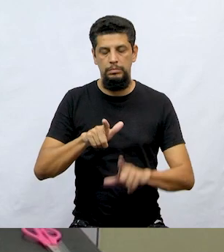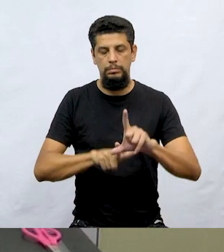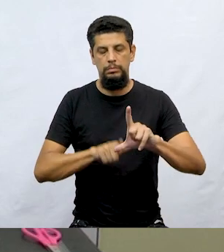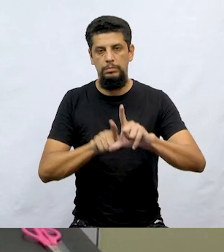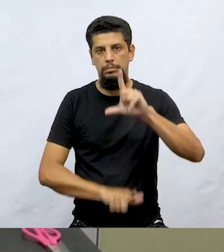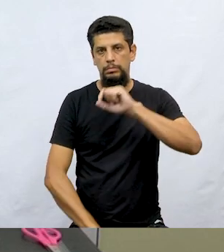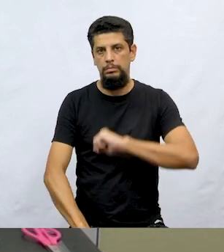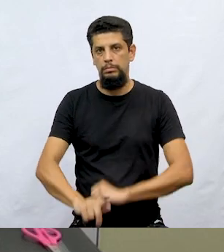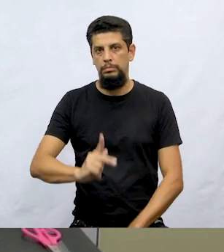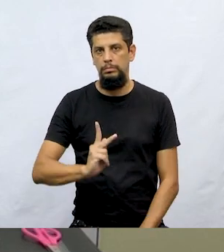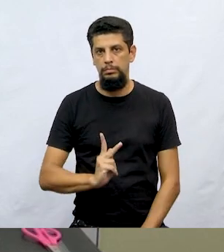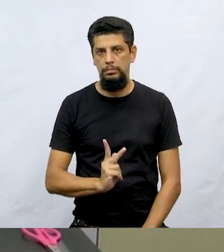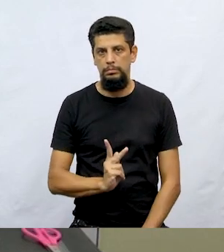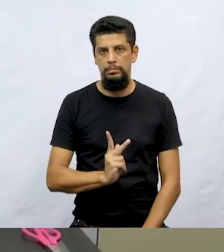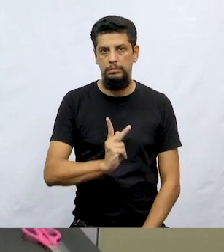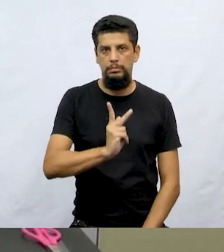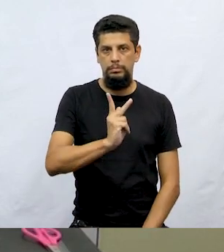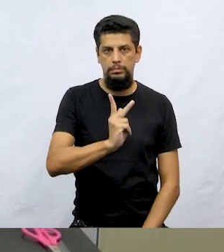K.